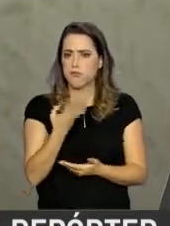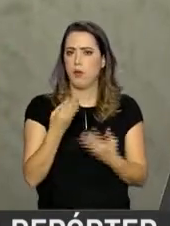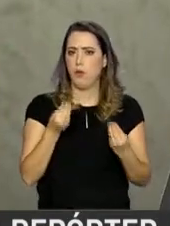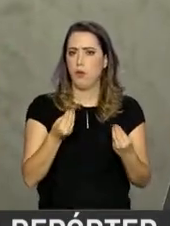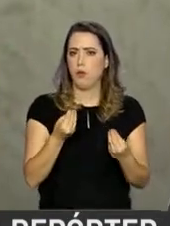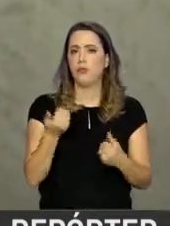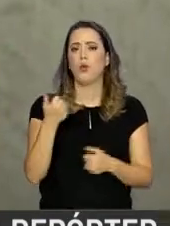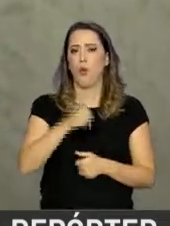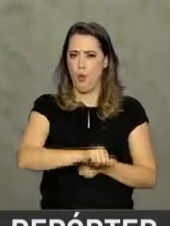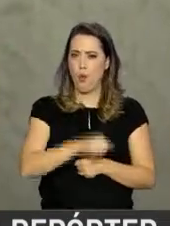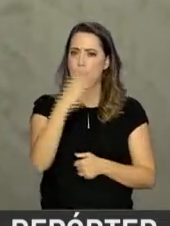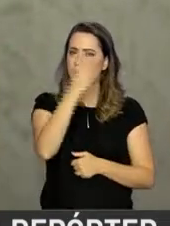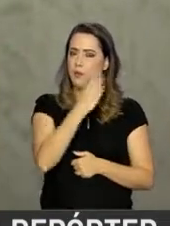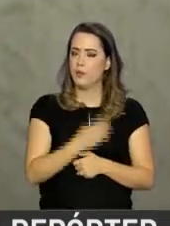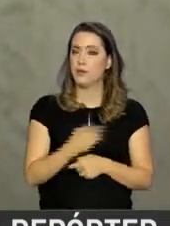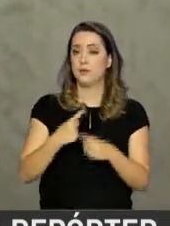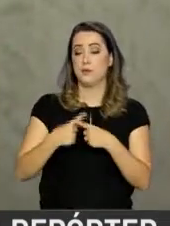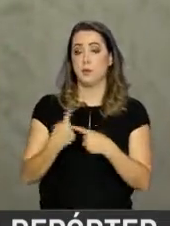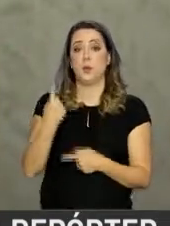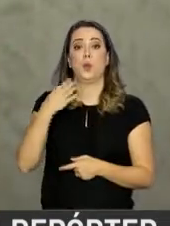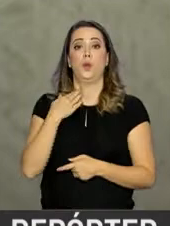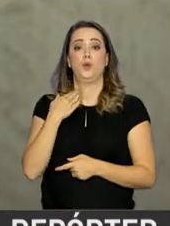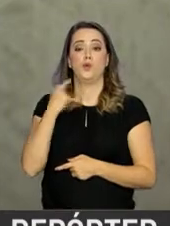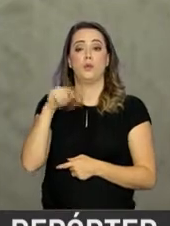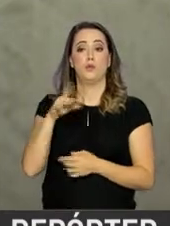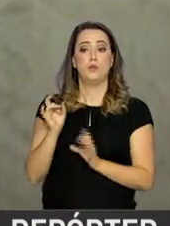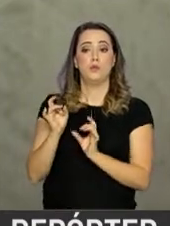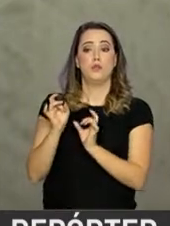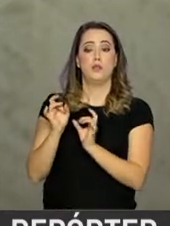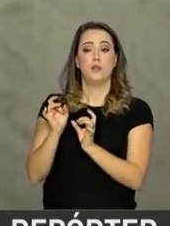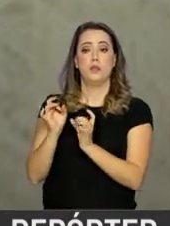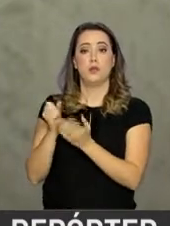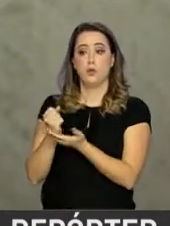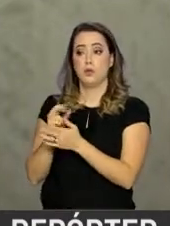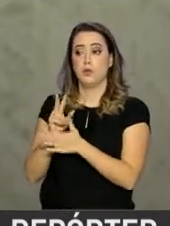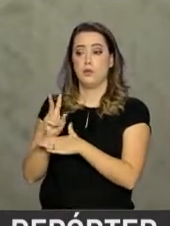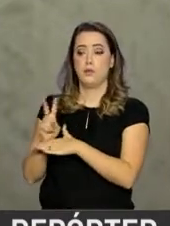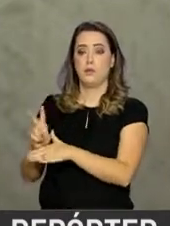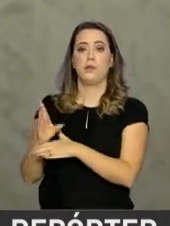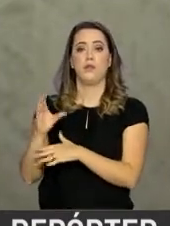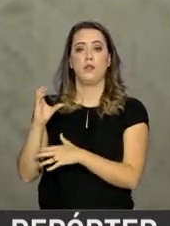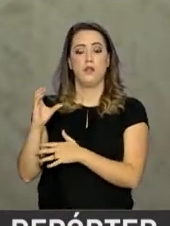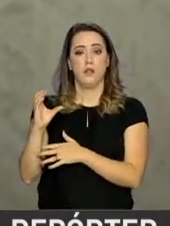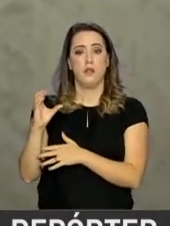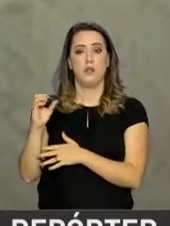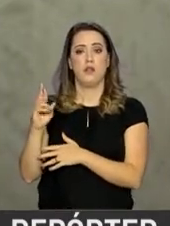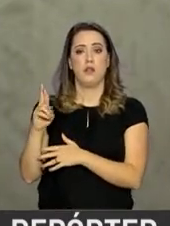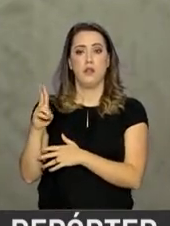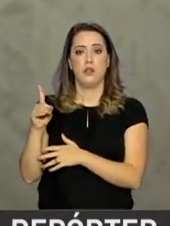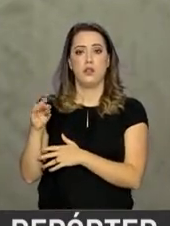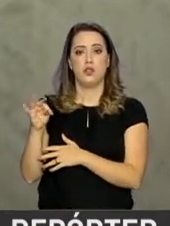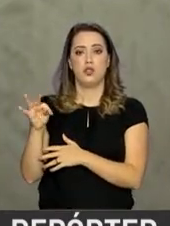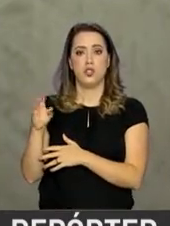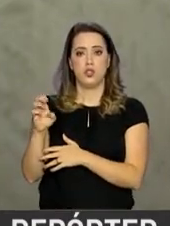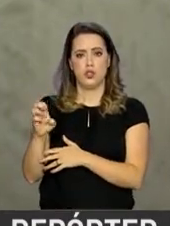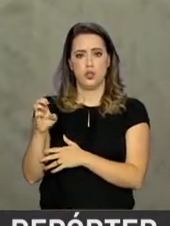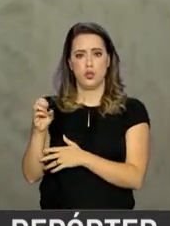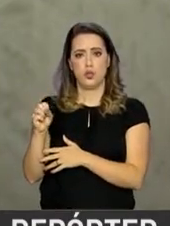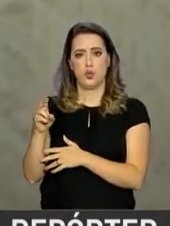dos bancos que financiou a exportação desses serviços é o Credit Suisse, e